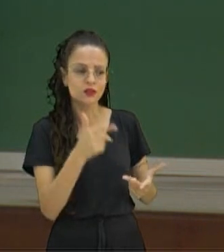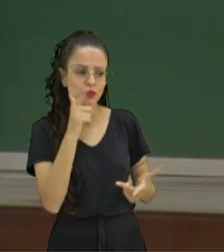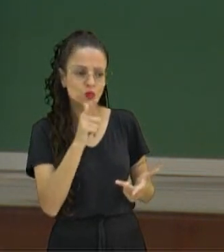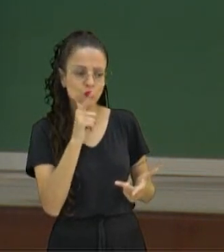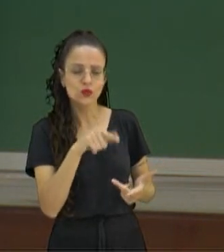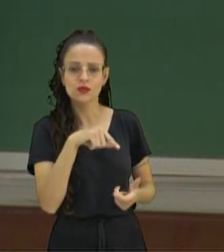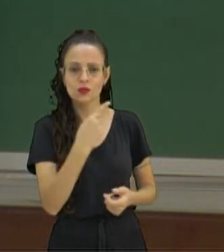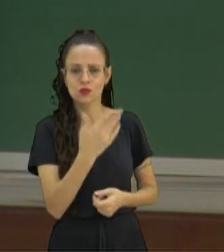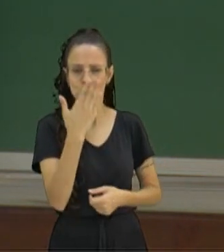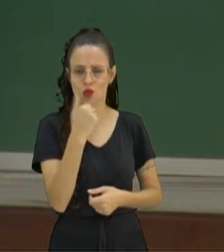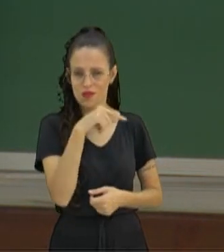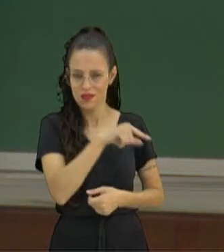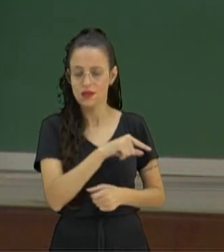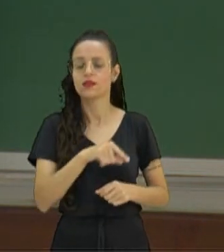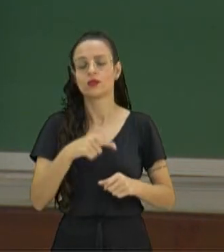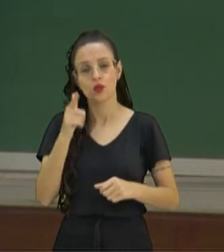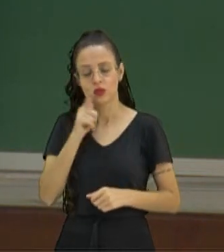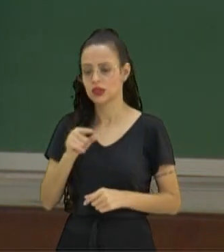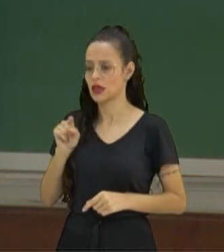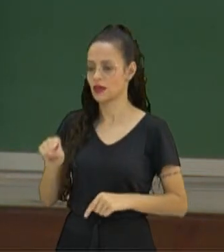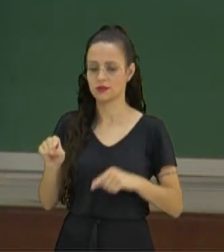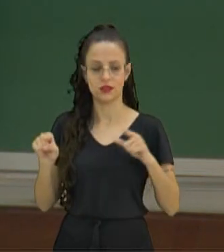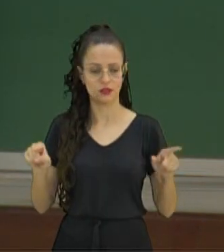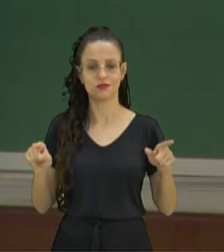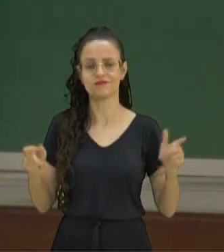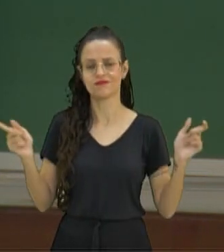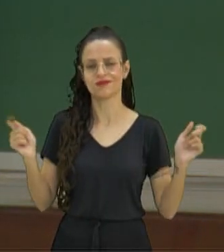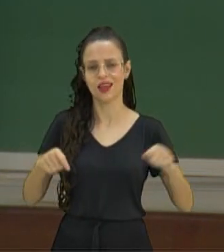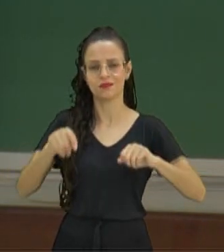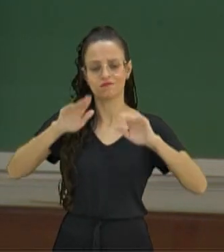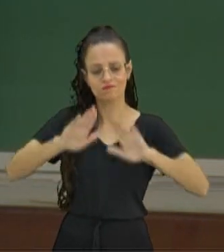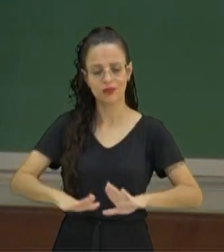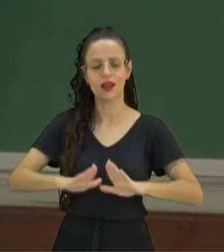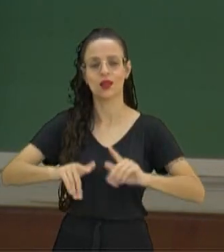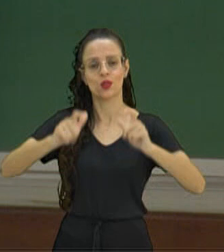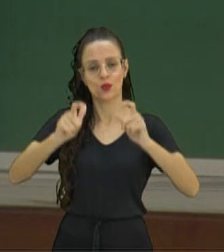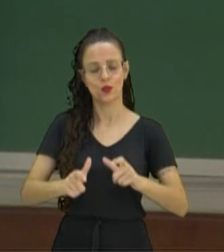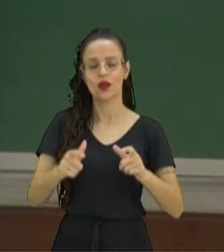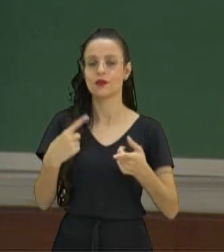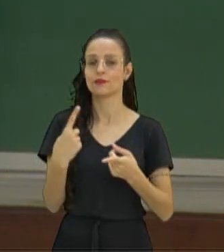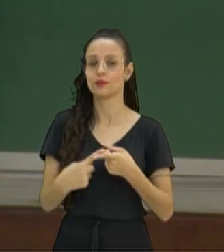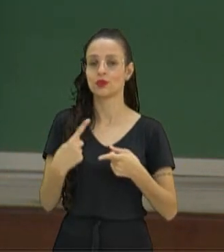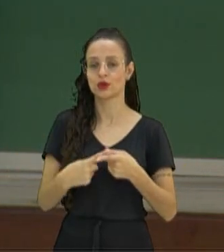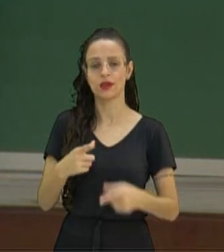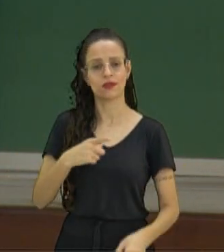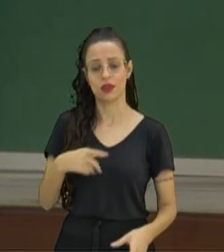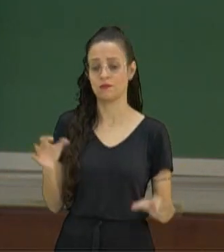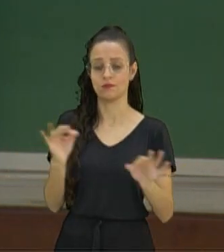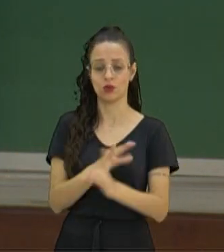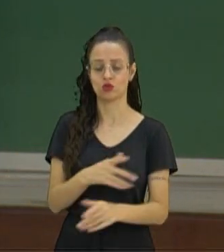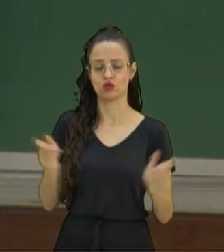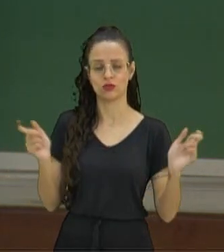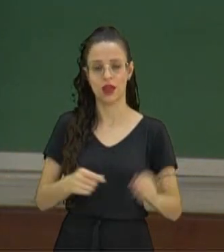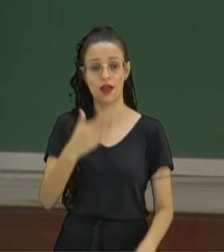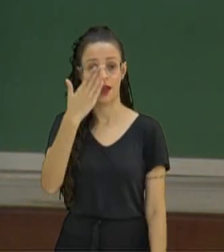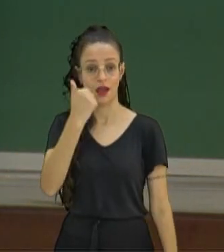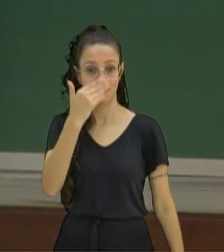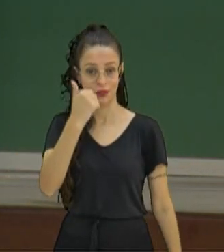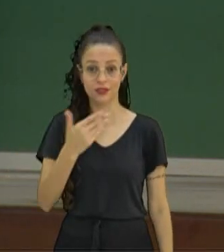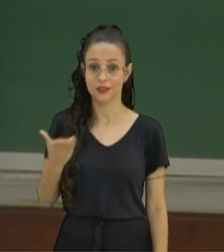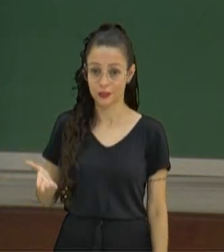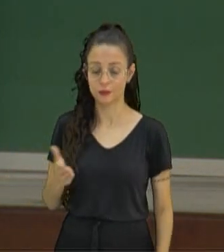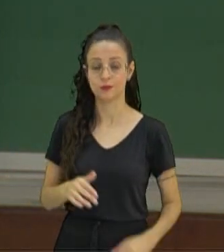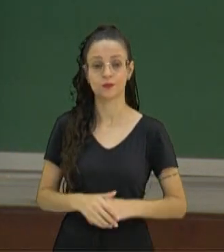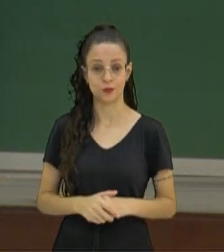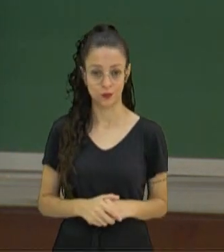desenvolver essas duas técnicas, eles conseguiam ficar paradinhos lá em um único lugar, porque iam ter o seu sustento, iam conseguir se alimentar